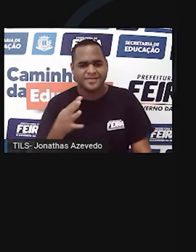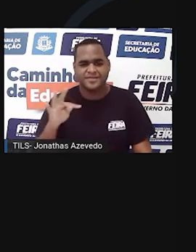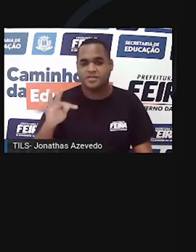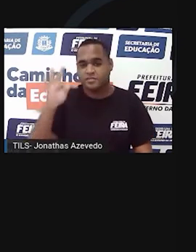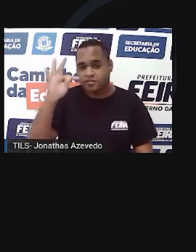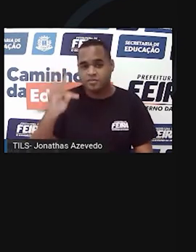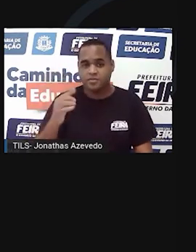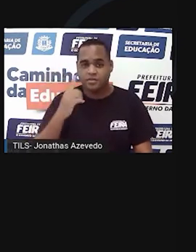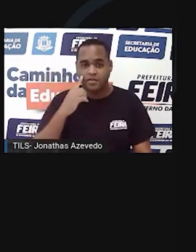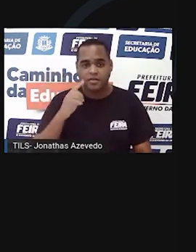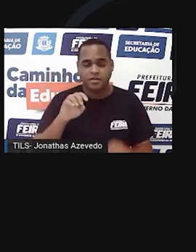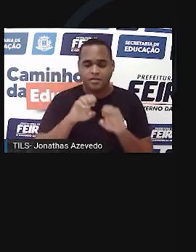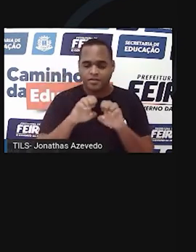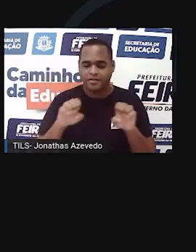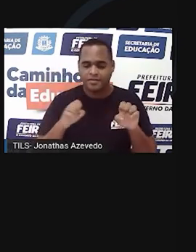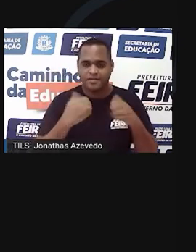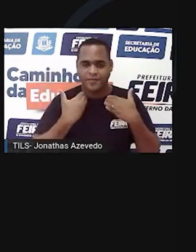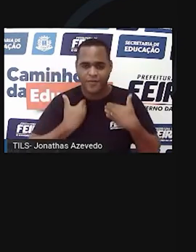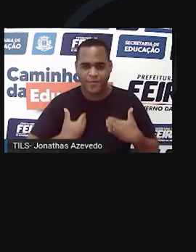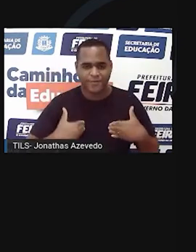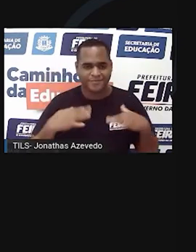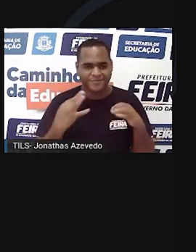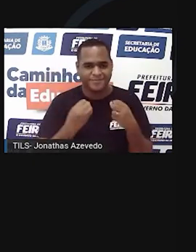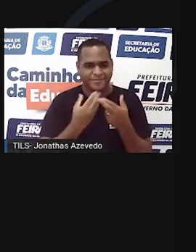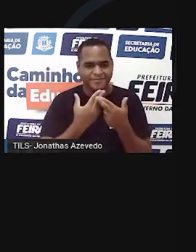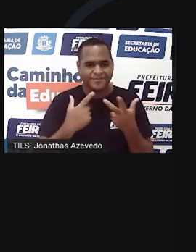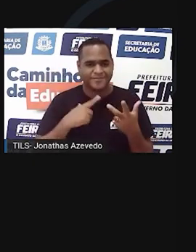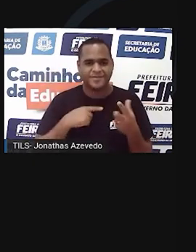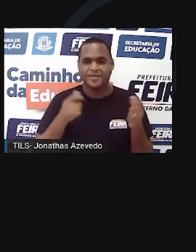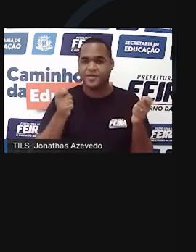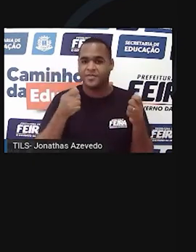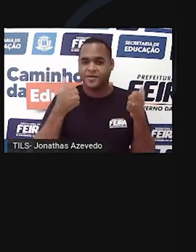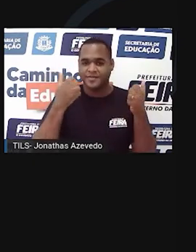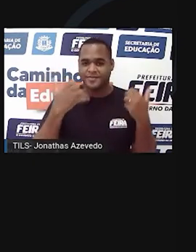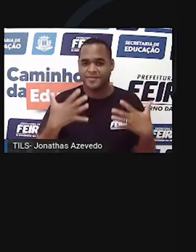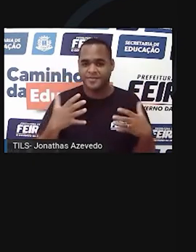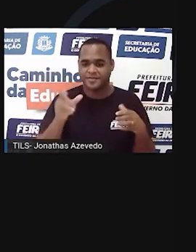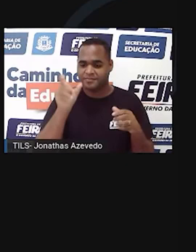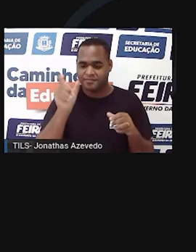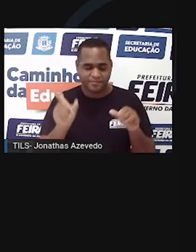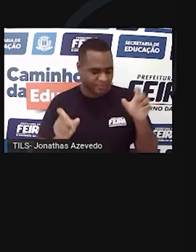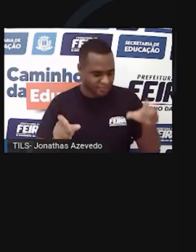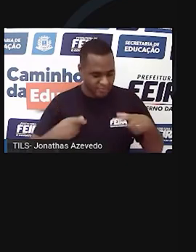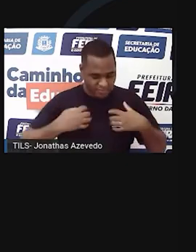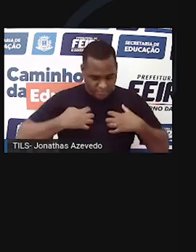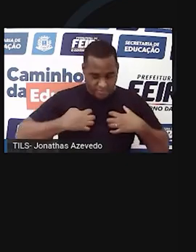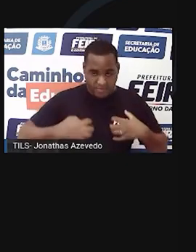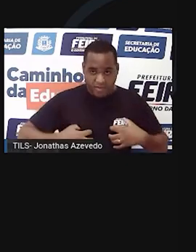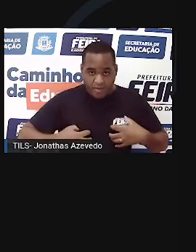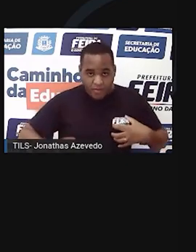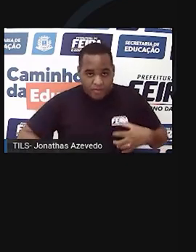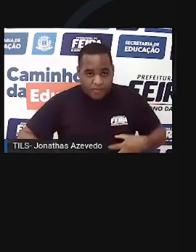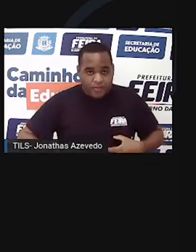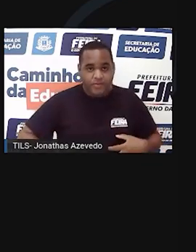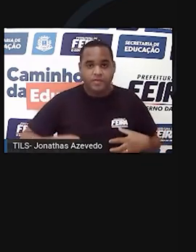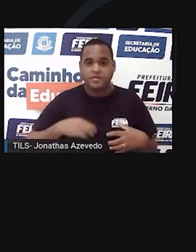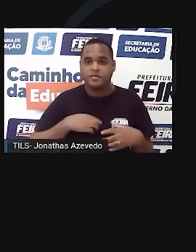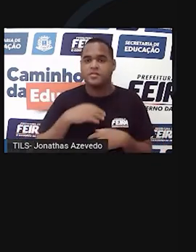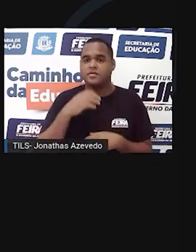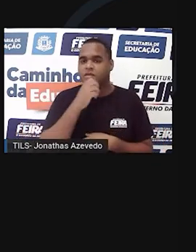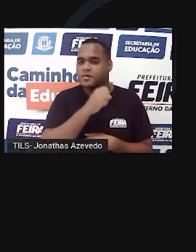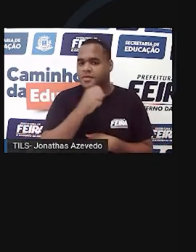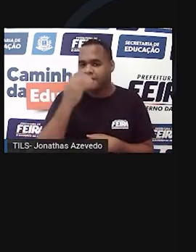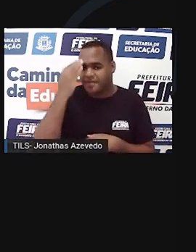um corpo, nós podemos dizer se ele está frio, morno ou quente. O tato nos